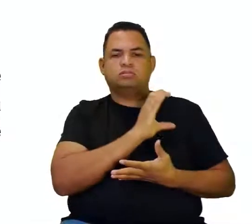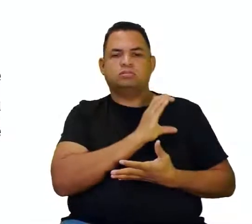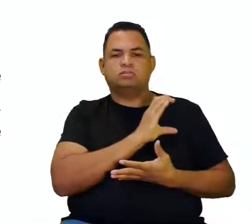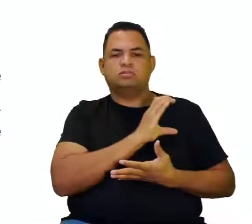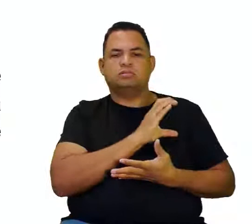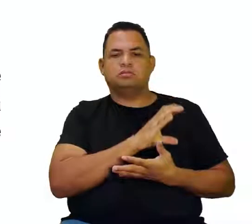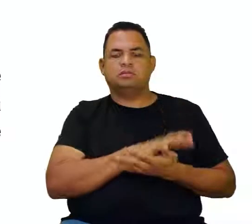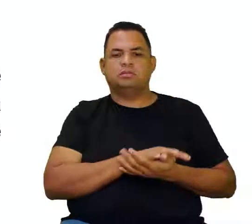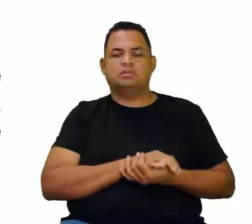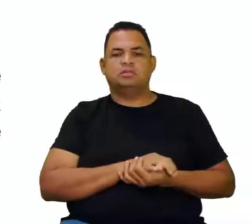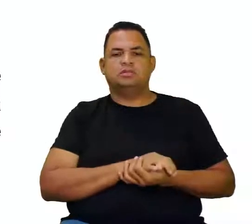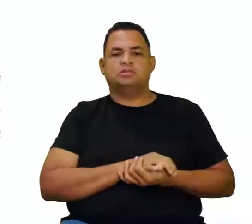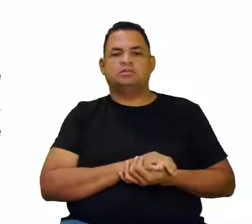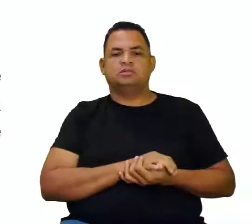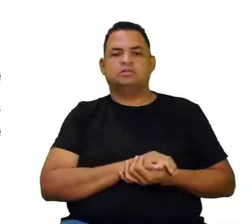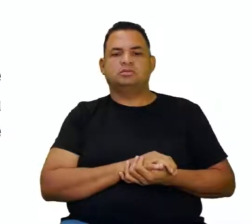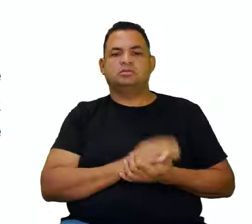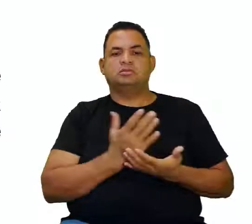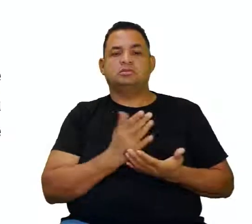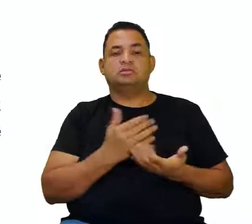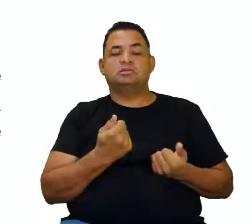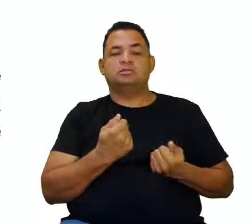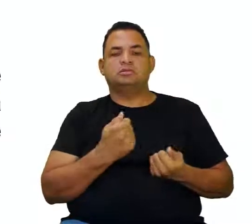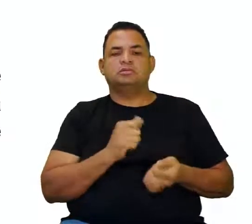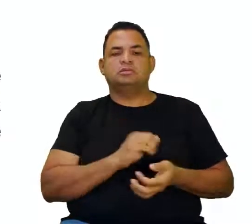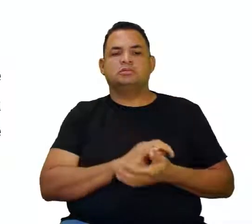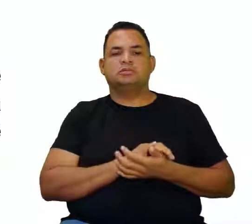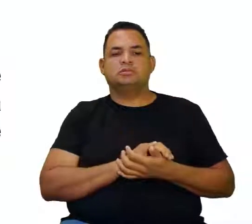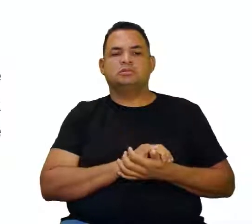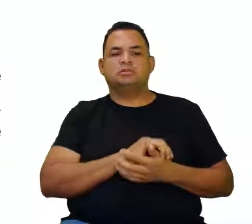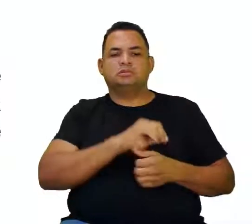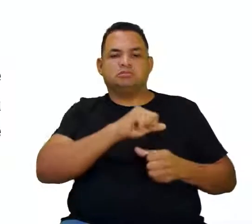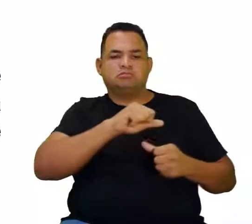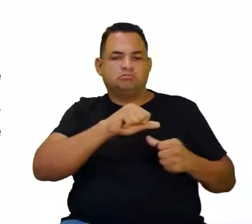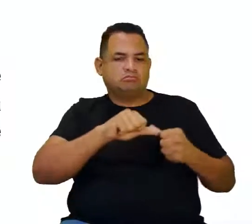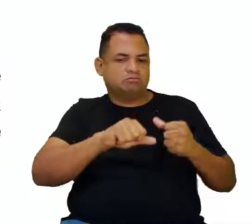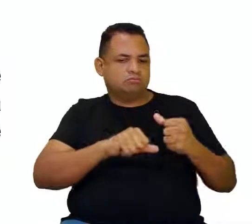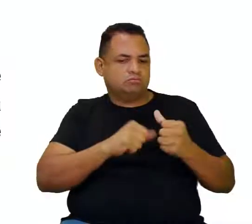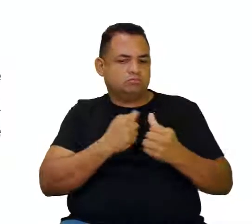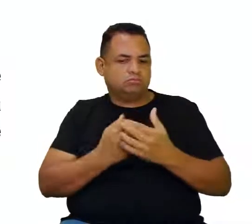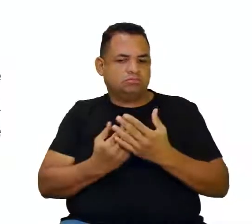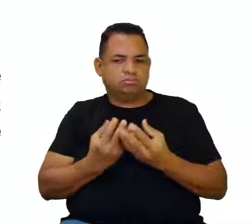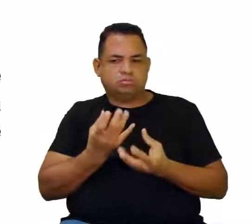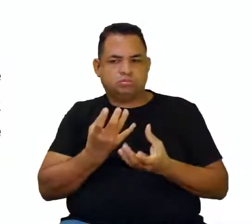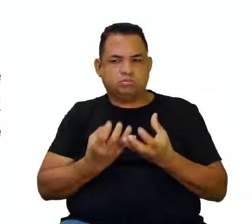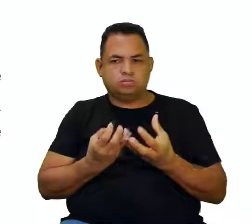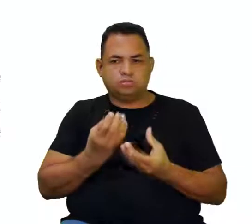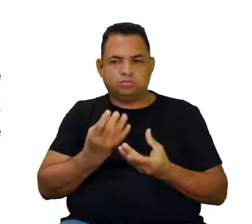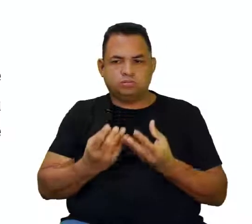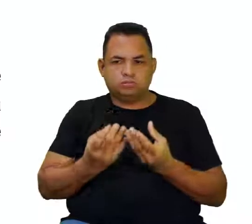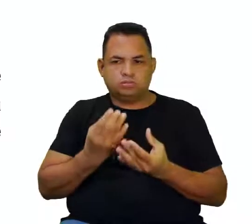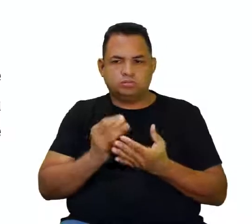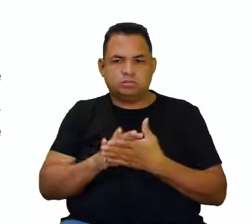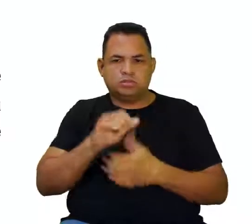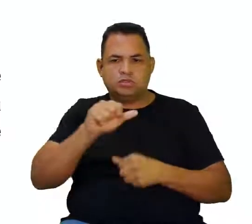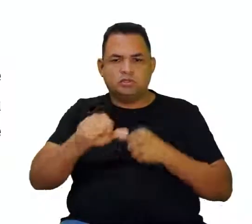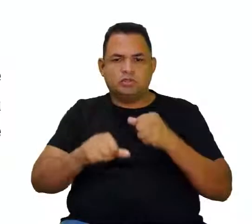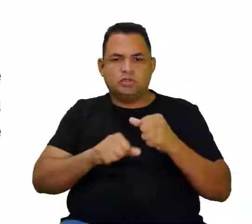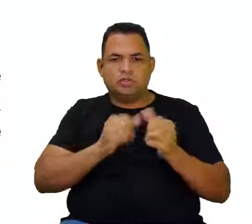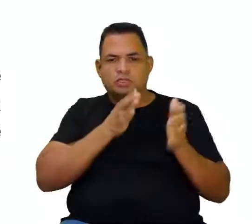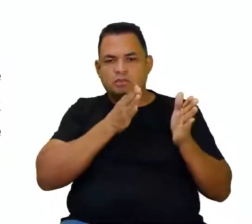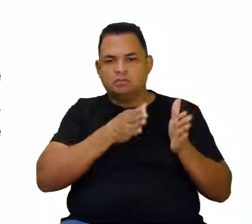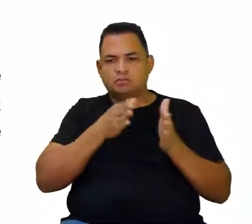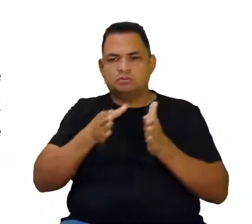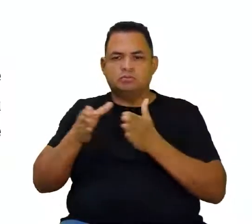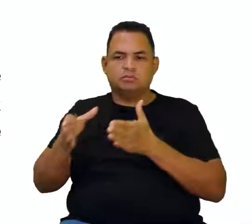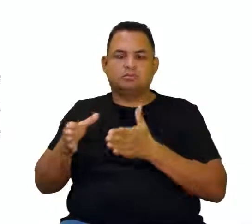essa energia absorvida, seja suficiente para que ela comece a ferver e a mudar de fase, né? É assim que